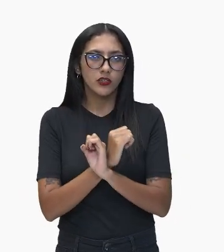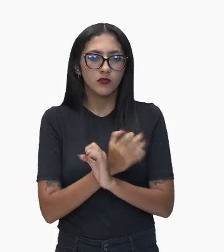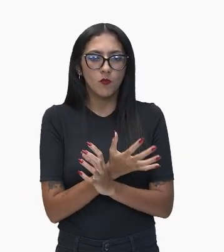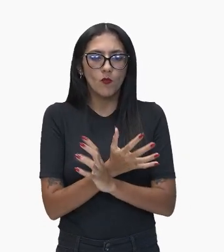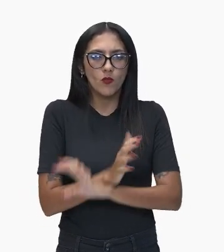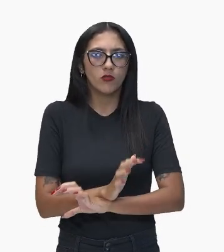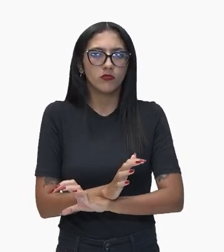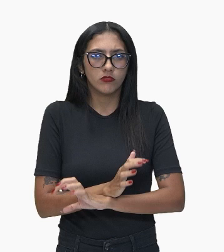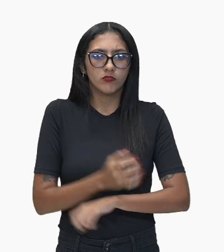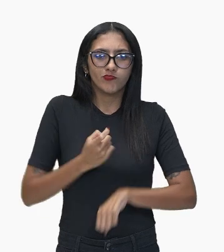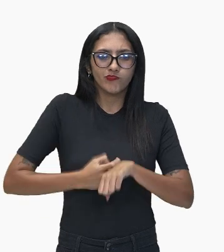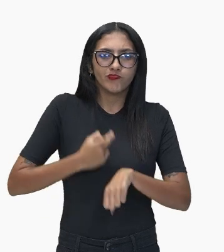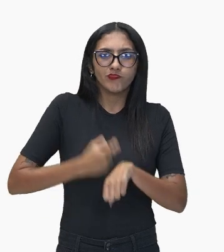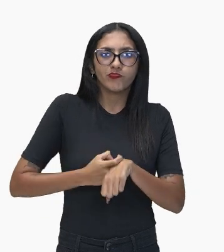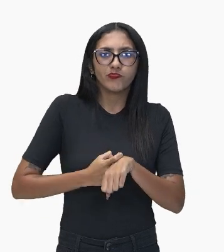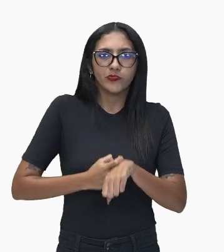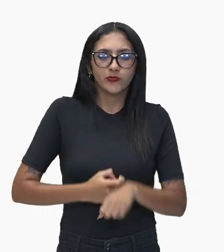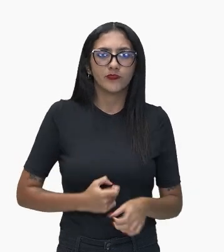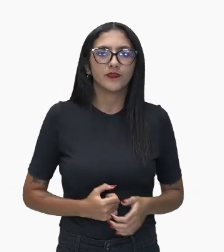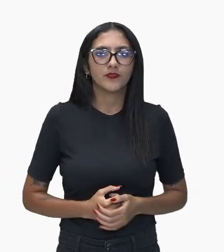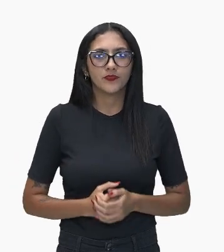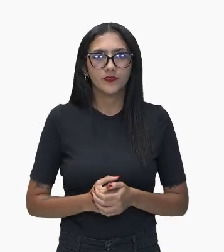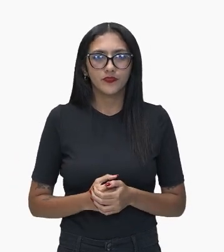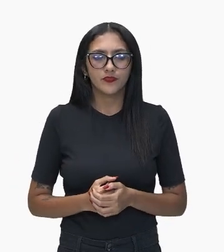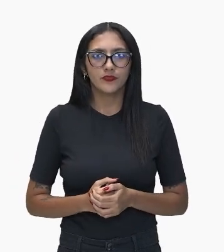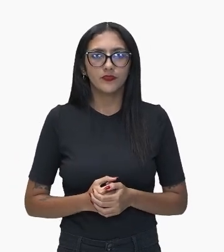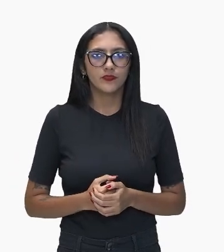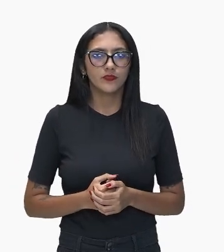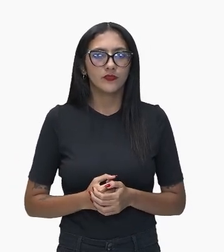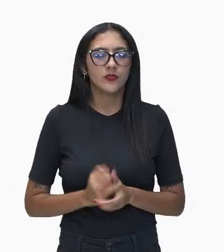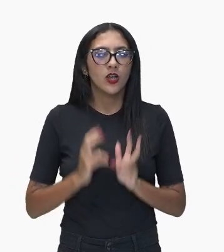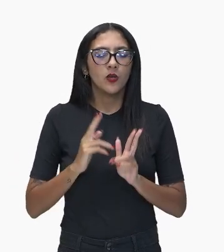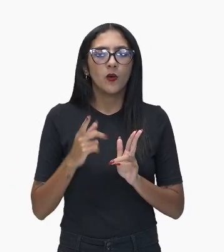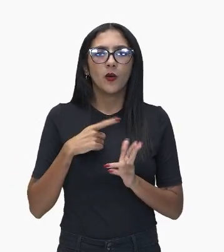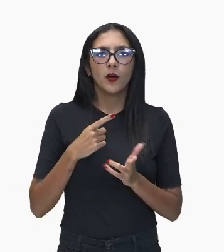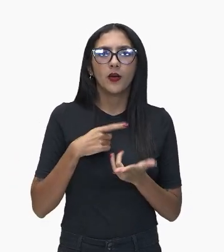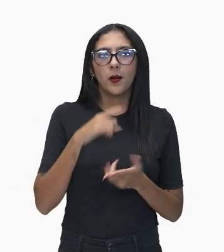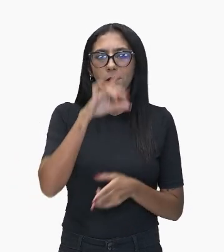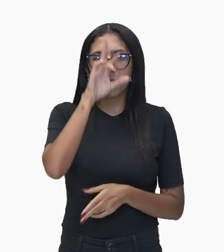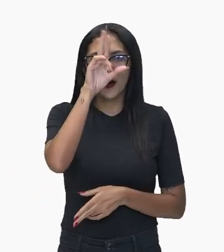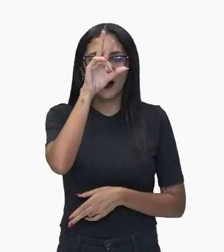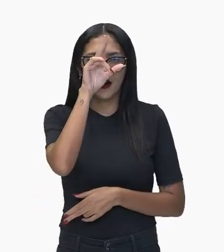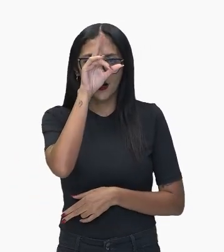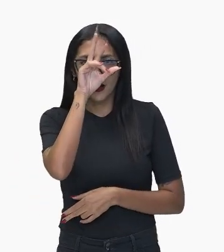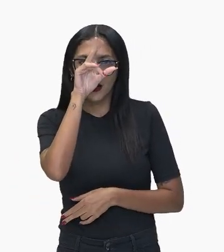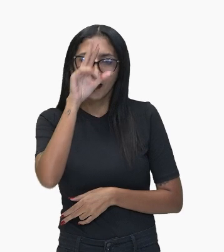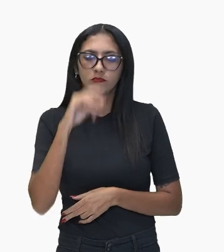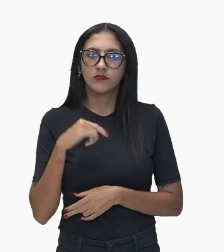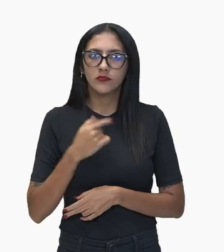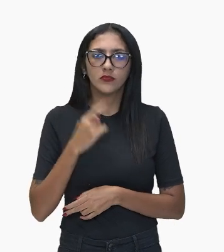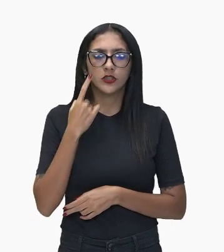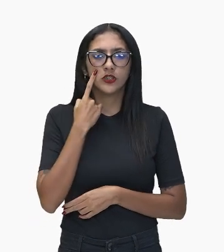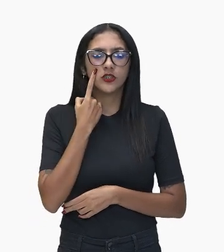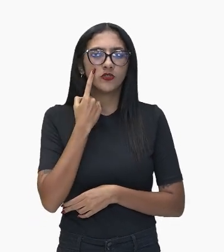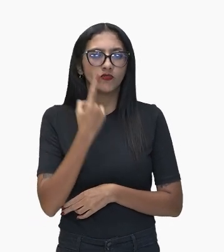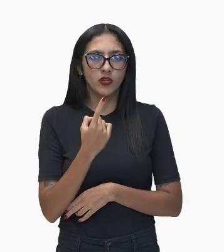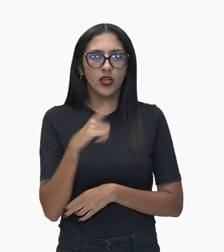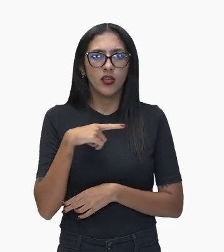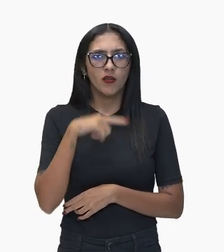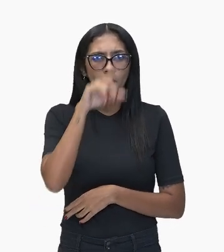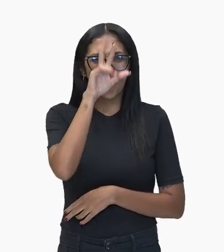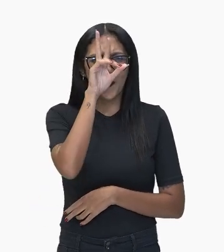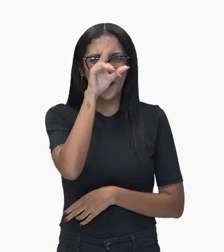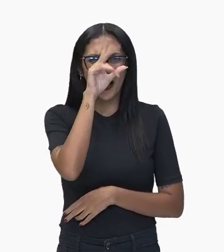alguns artrópodes, como, por exemplo, também aí a barata, né, que a gente vê, e você vê a barata,